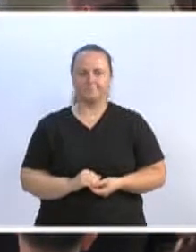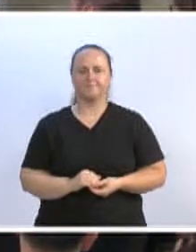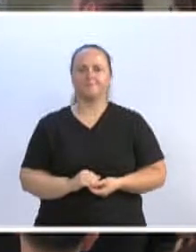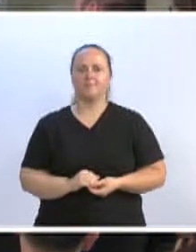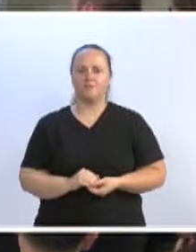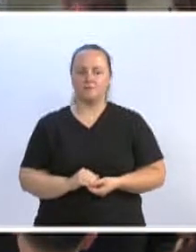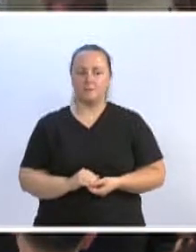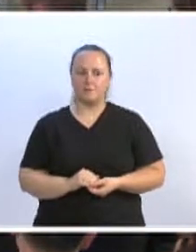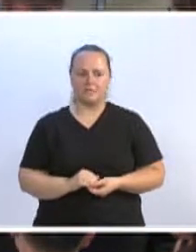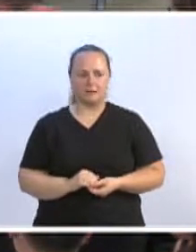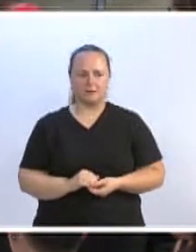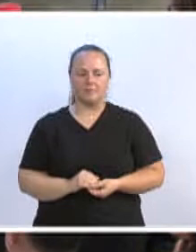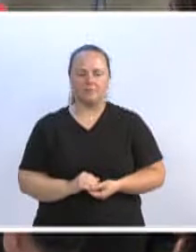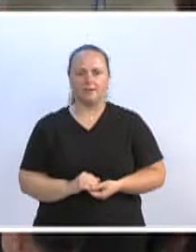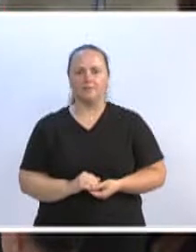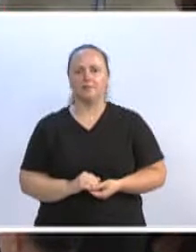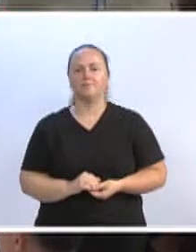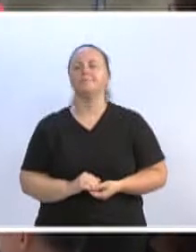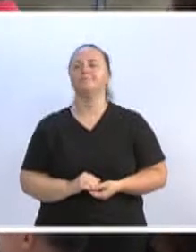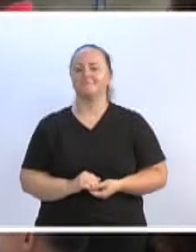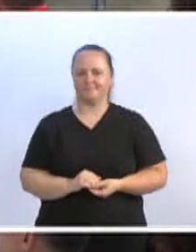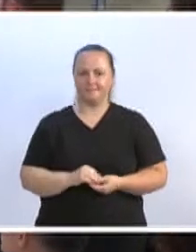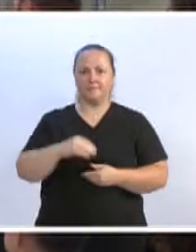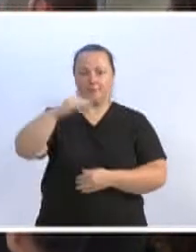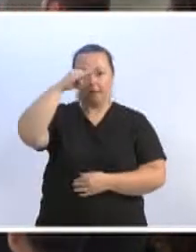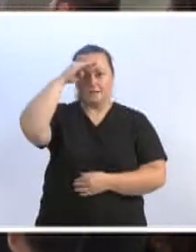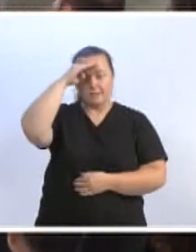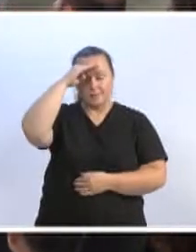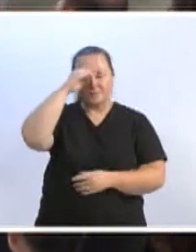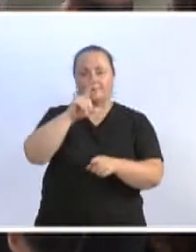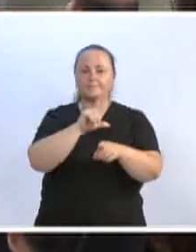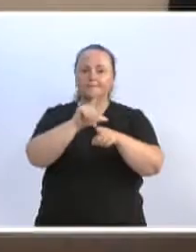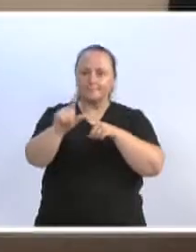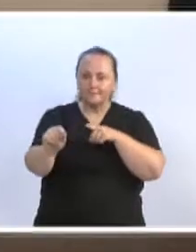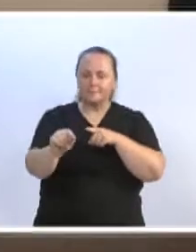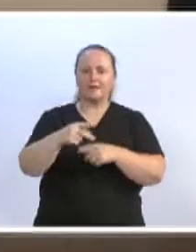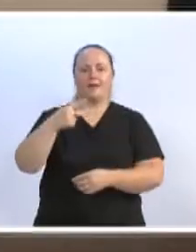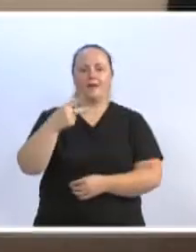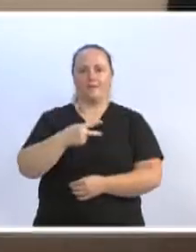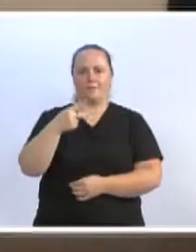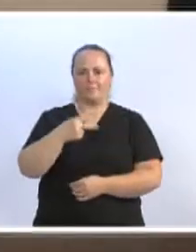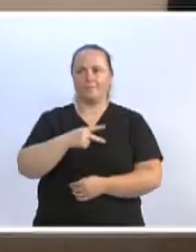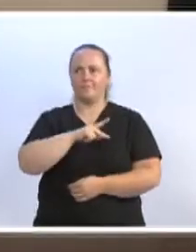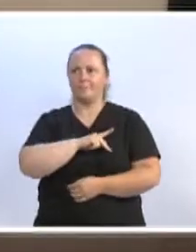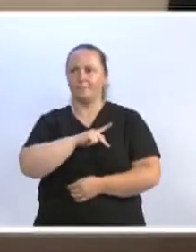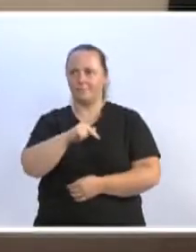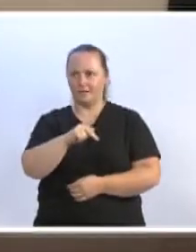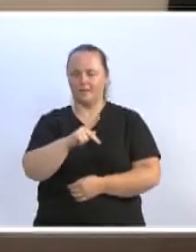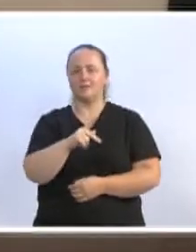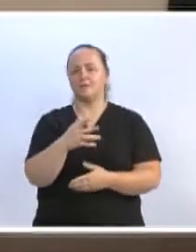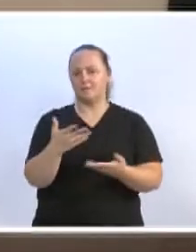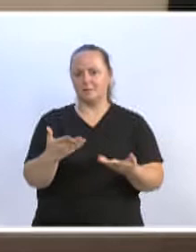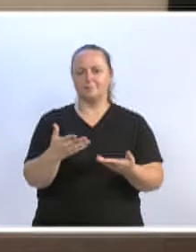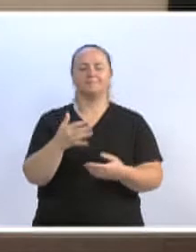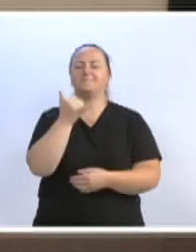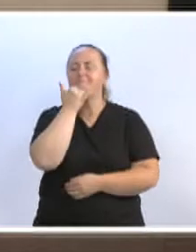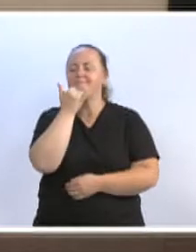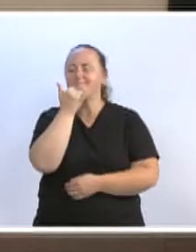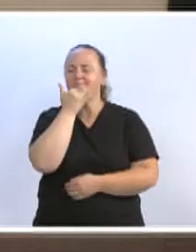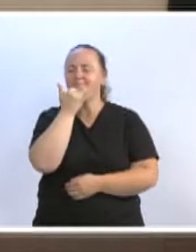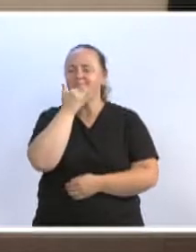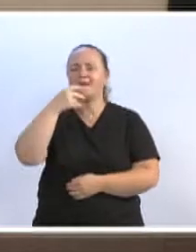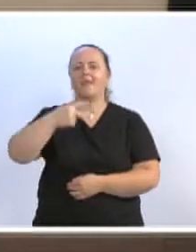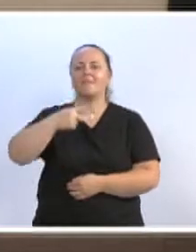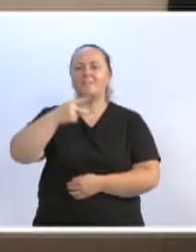O vereador Jovino já teve que dar uma saída, justificou, e o nosso vice-presidente também, daqui a pouquinho, nosso vice-prefeito, perdão, eu